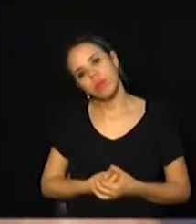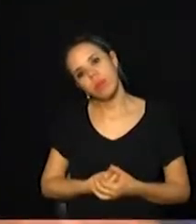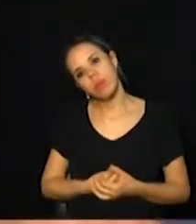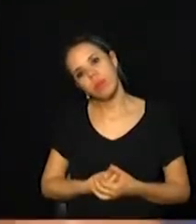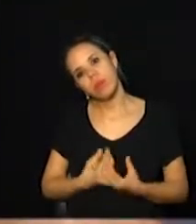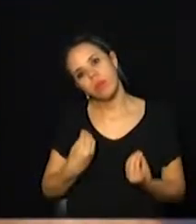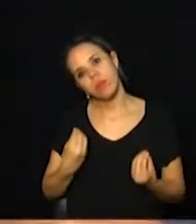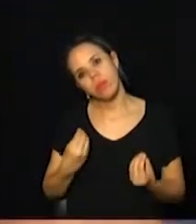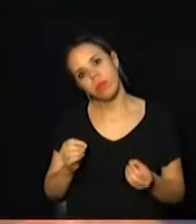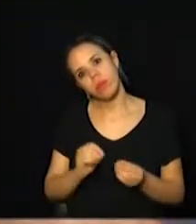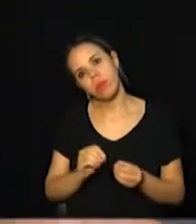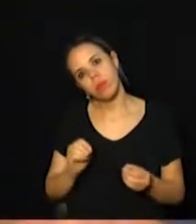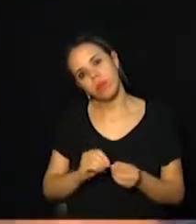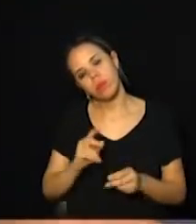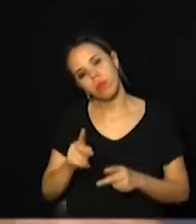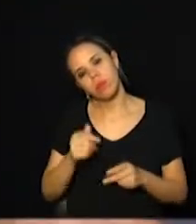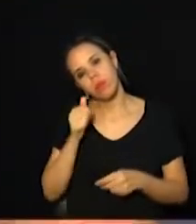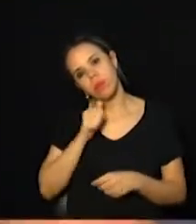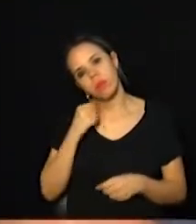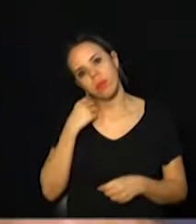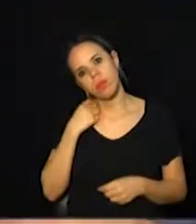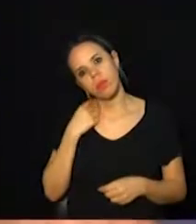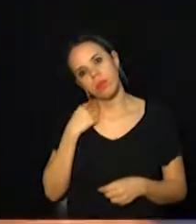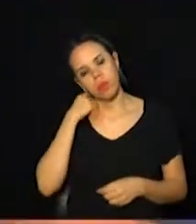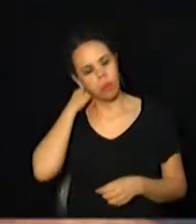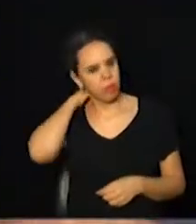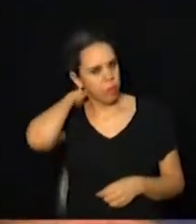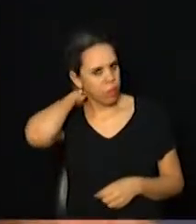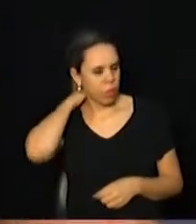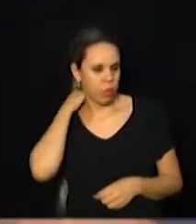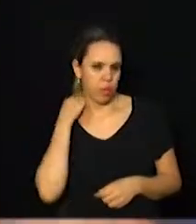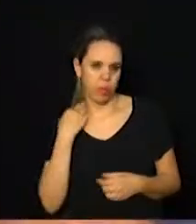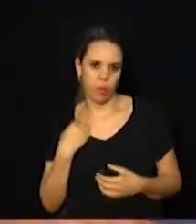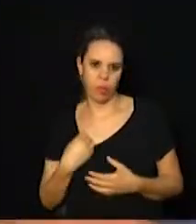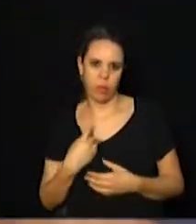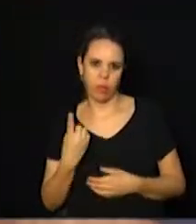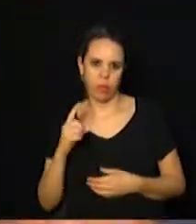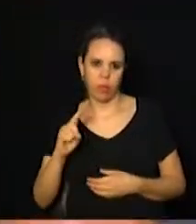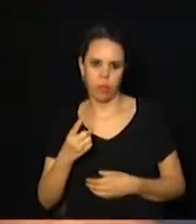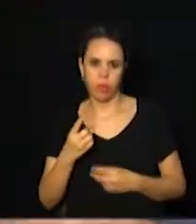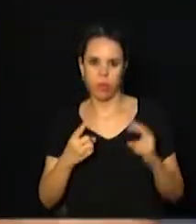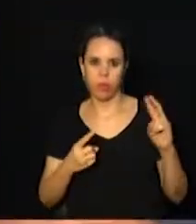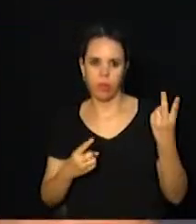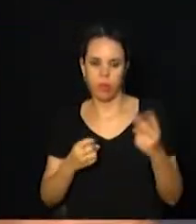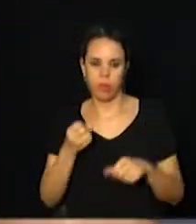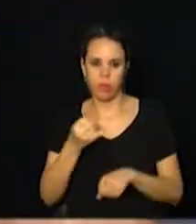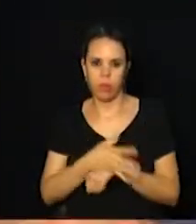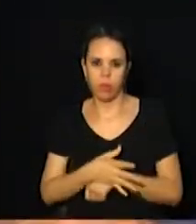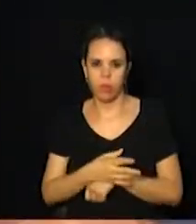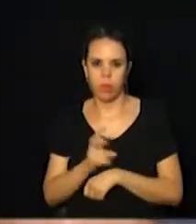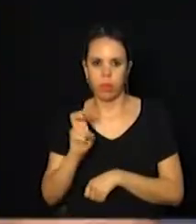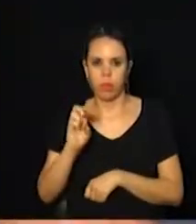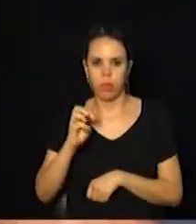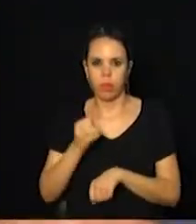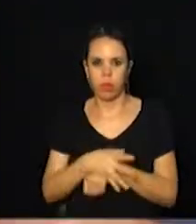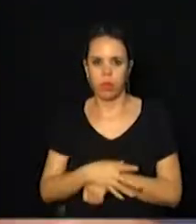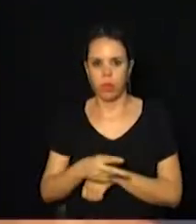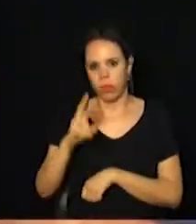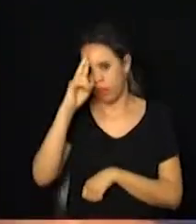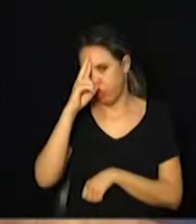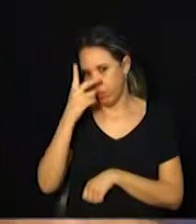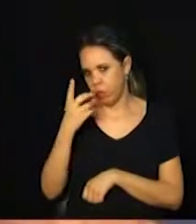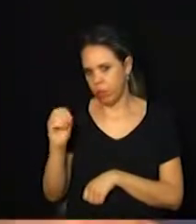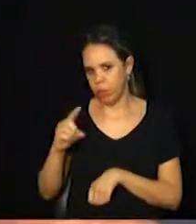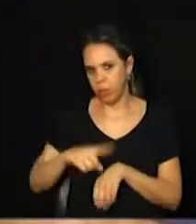E aí como é que nós faz com a senhora e se desloca à uma da manhã duas da manhã cinco da manhã meia noite